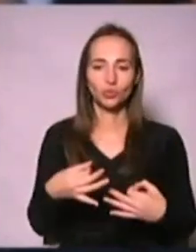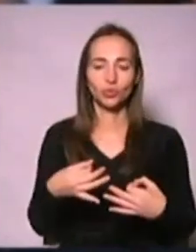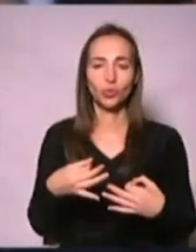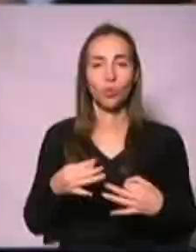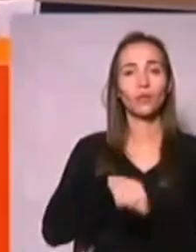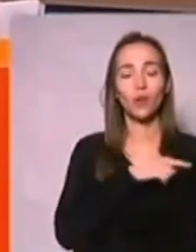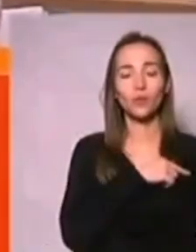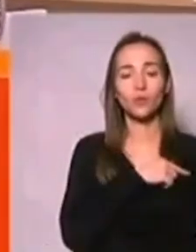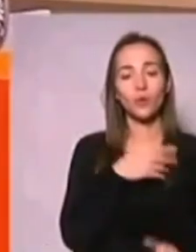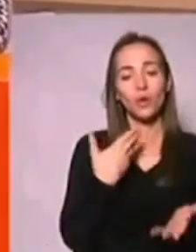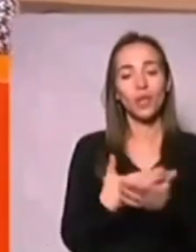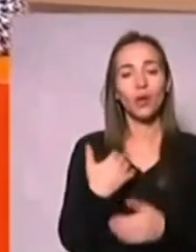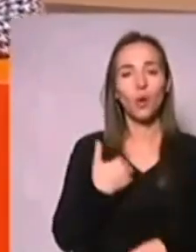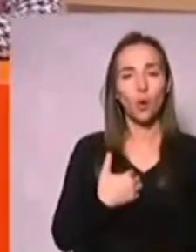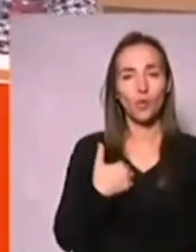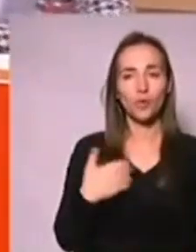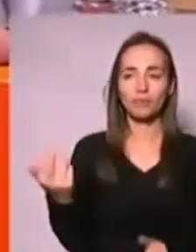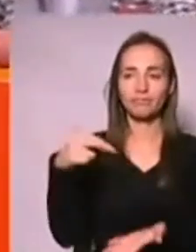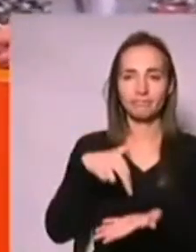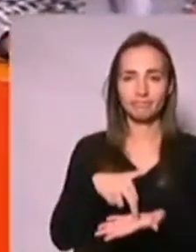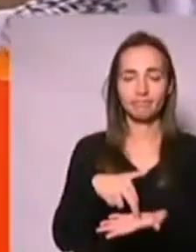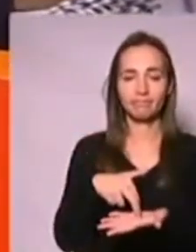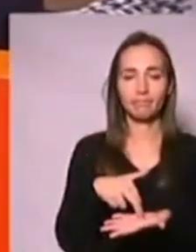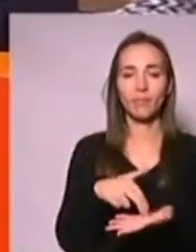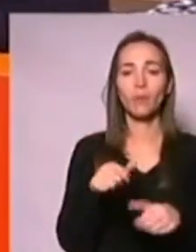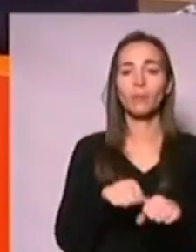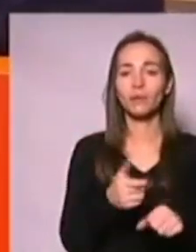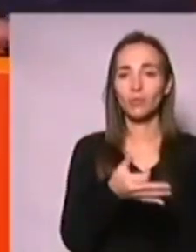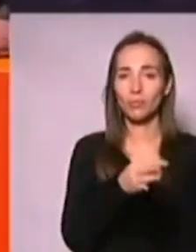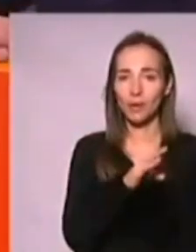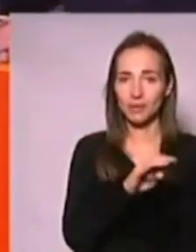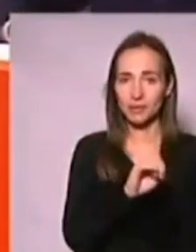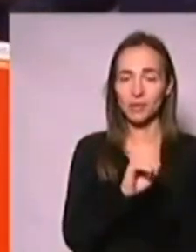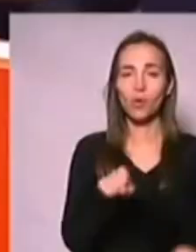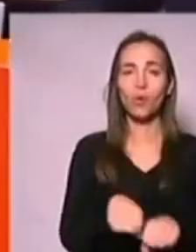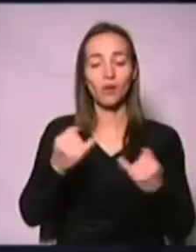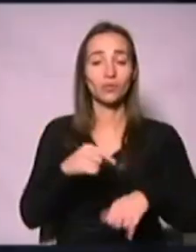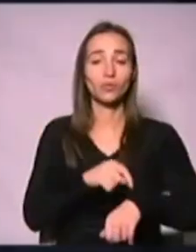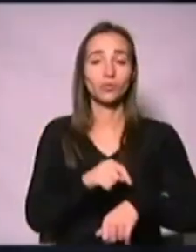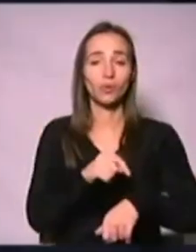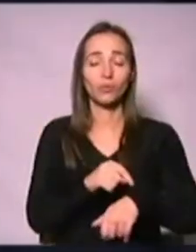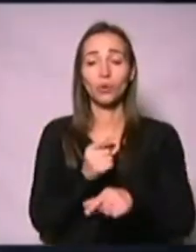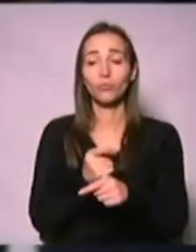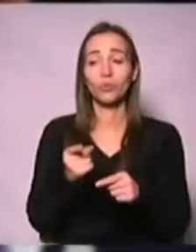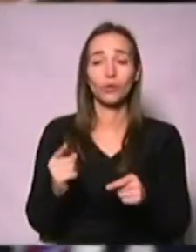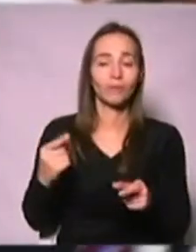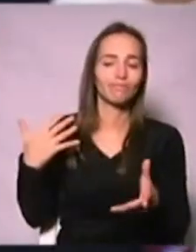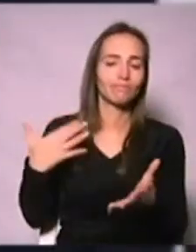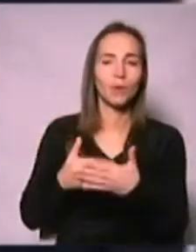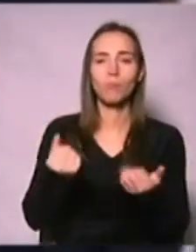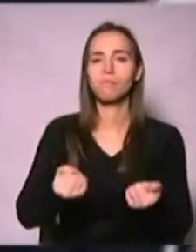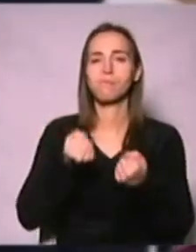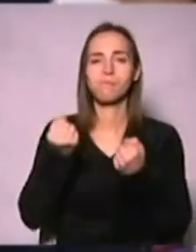desenvolvimento a 30 de Janeiro Portugal traz eleições legislativas antecipadas por força do esgotamento e uma